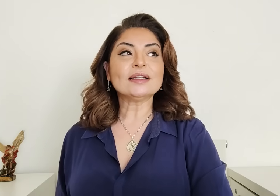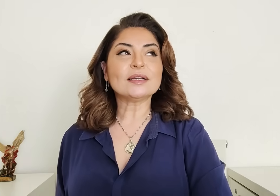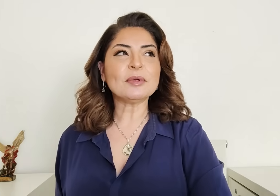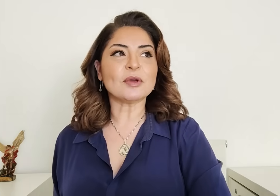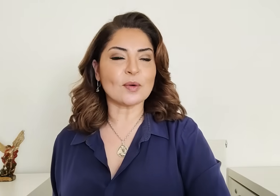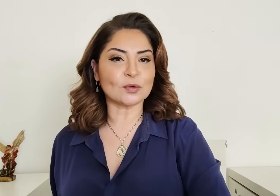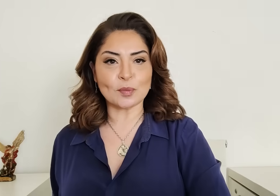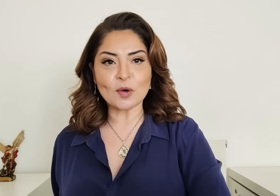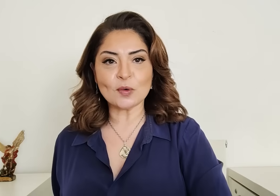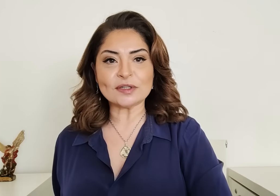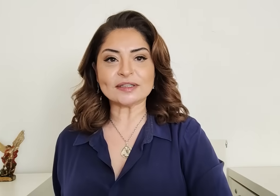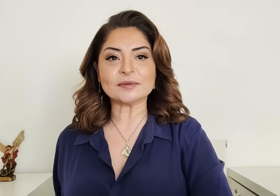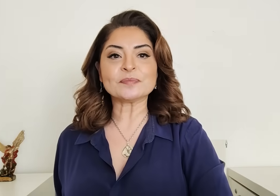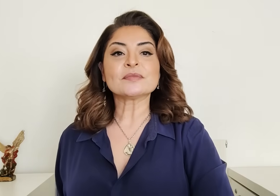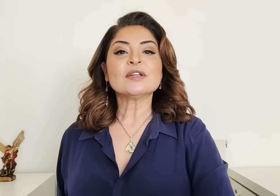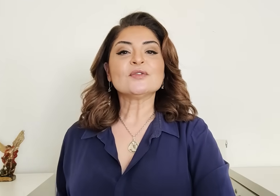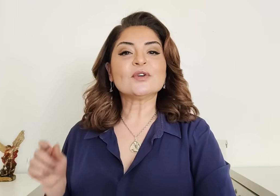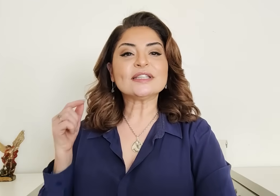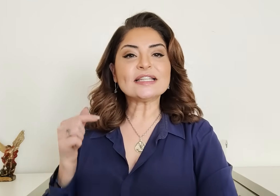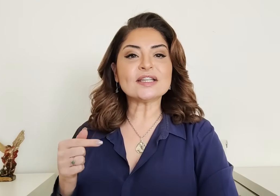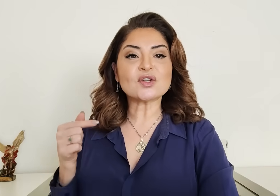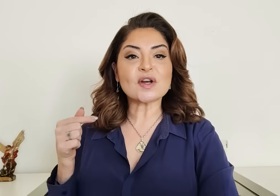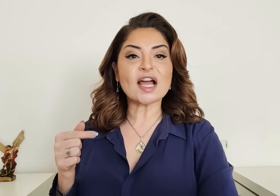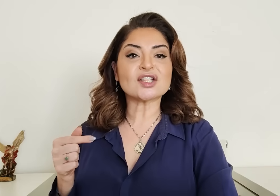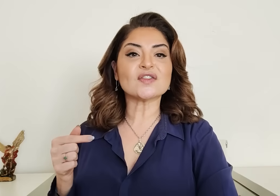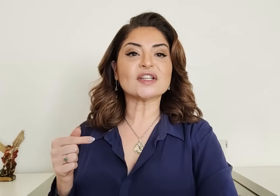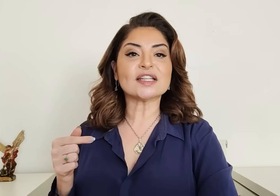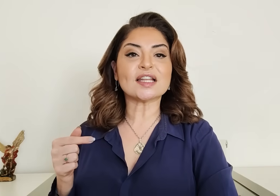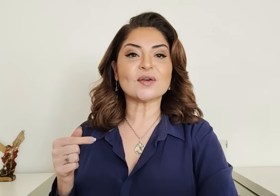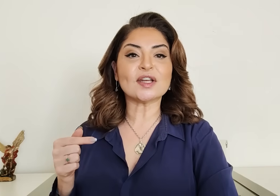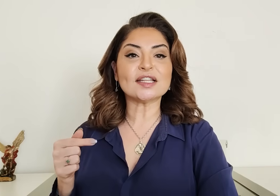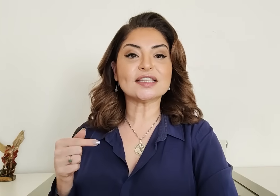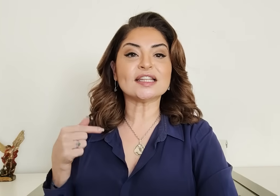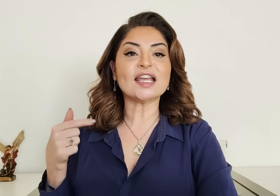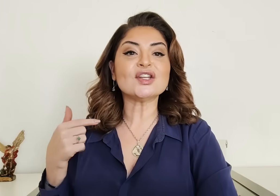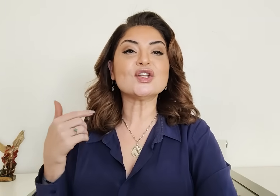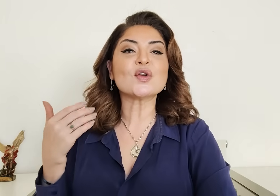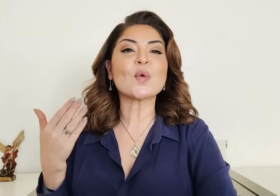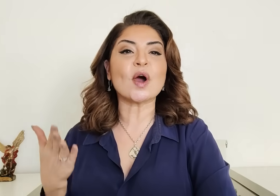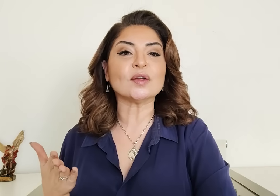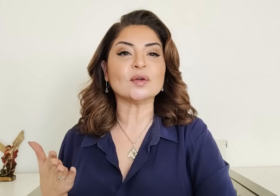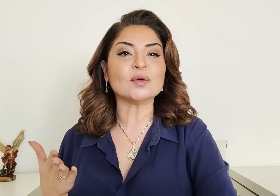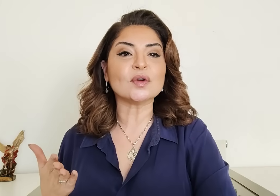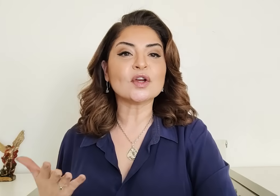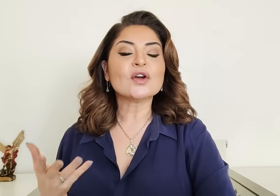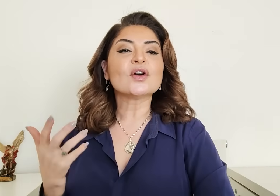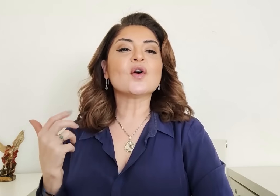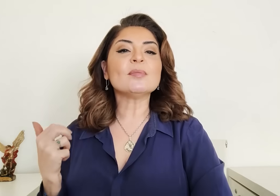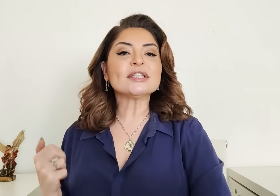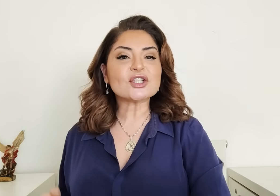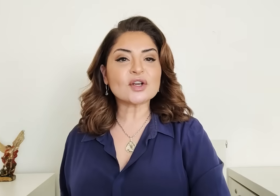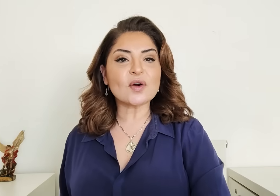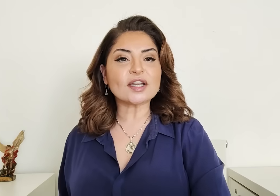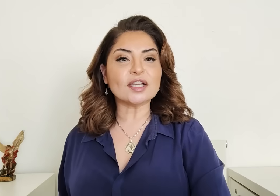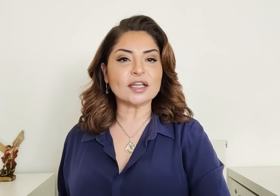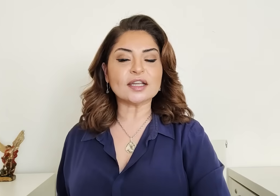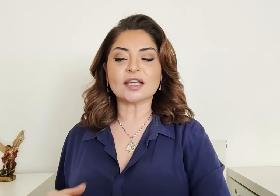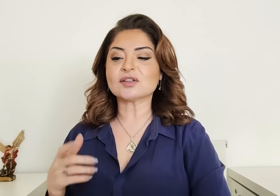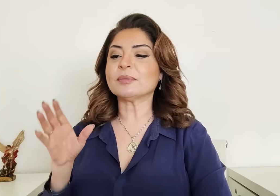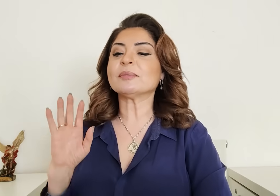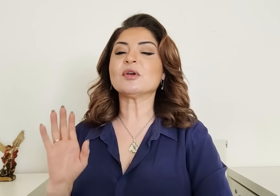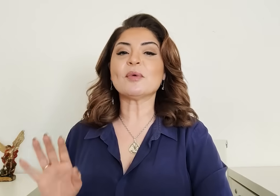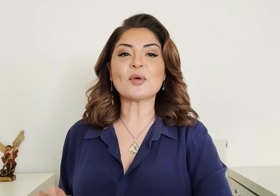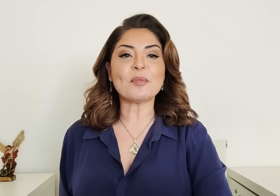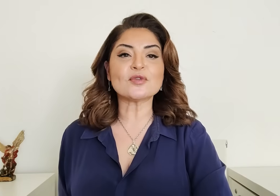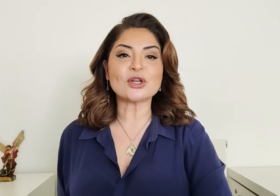opinião. Também me conta uma coisa. Você assiste o Narrativas Antagonista desde quando? Como que você chegou aqui?